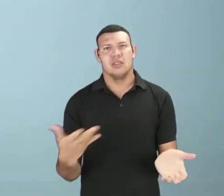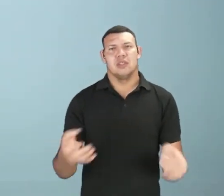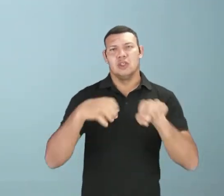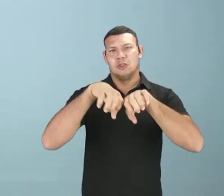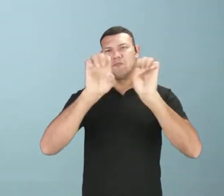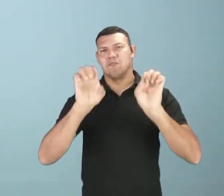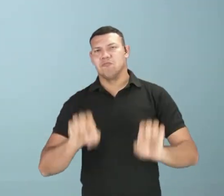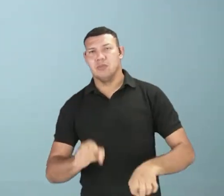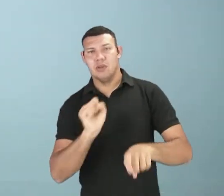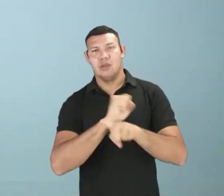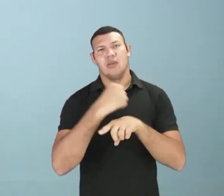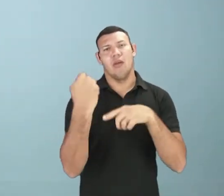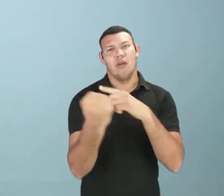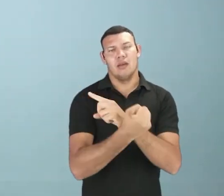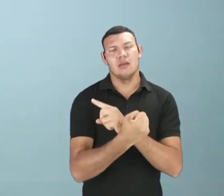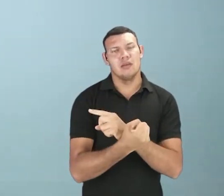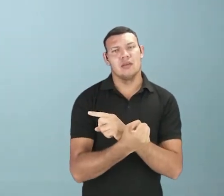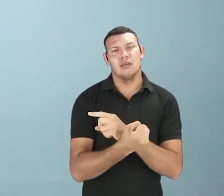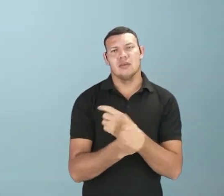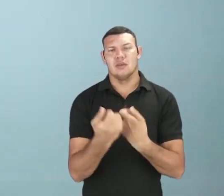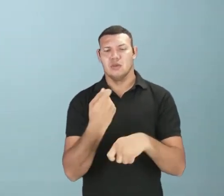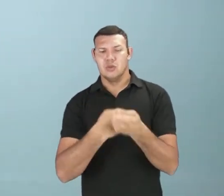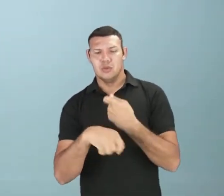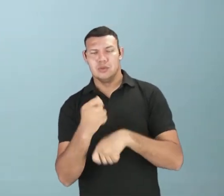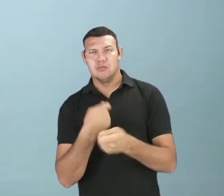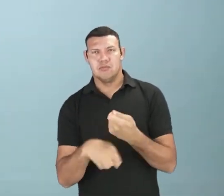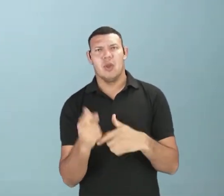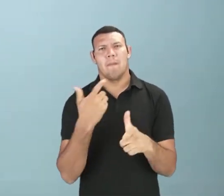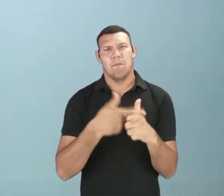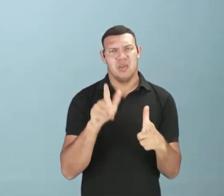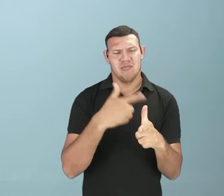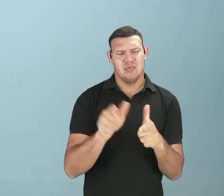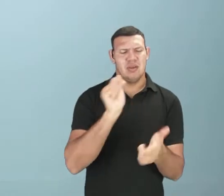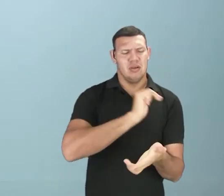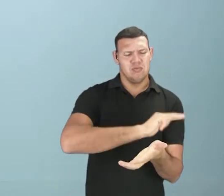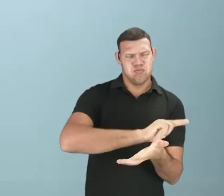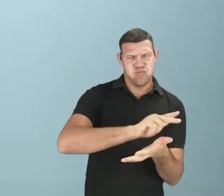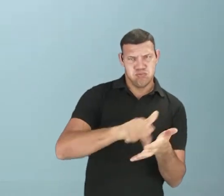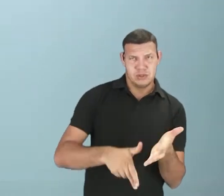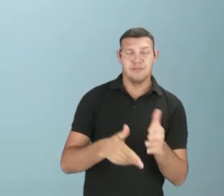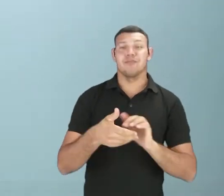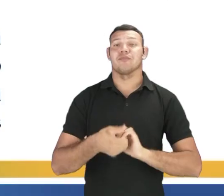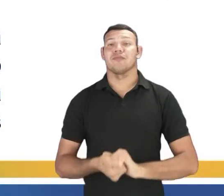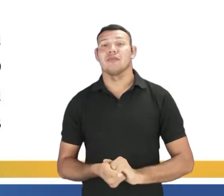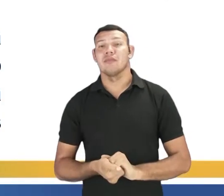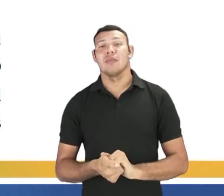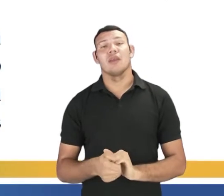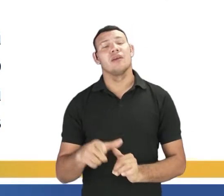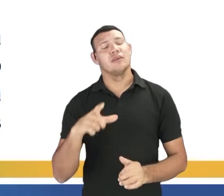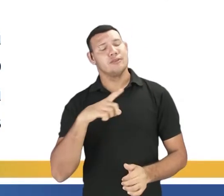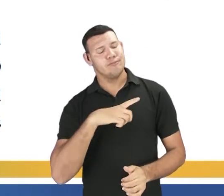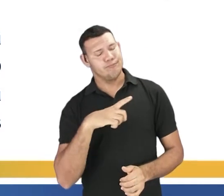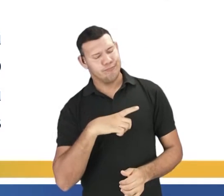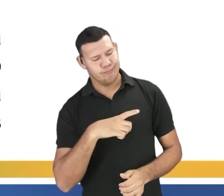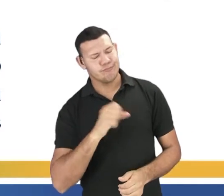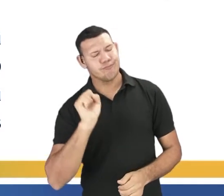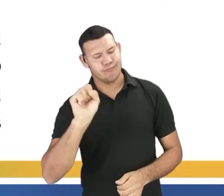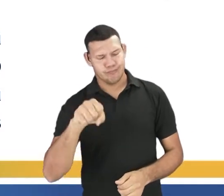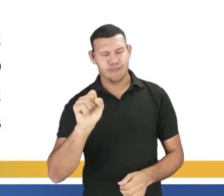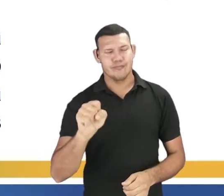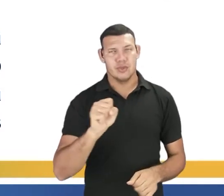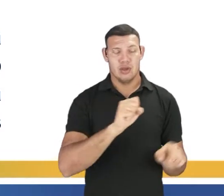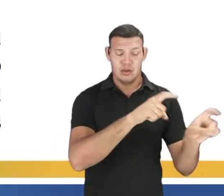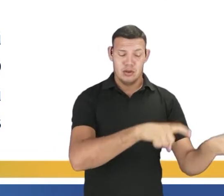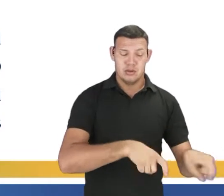problema social, seja ele problemas econômicos. Eu vou citar alguns problemas que ocorrem, o que ocasiona com o